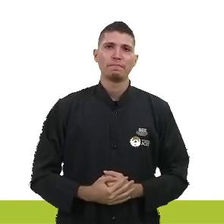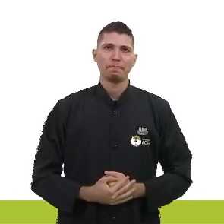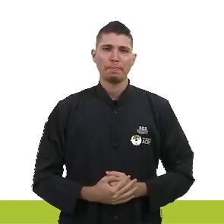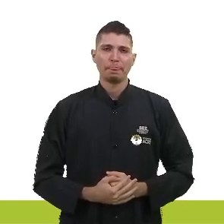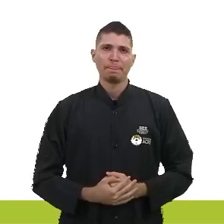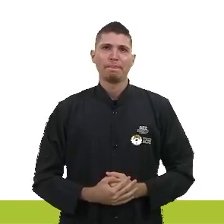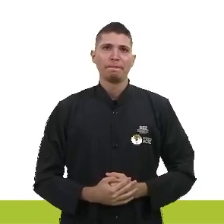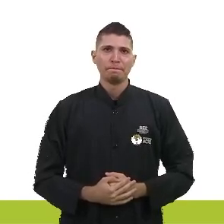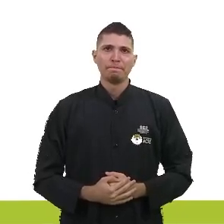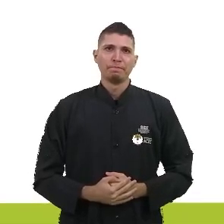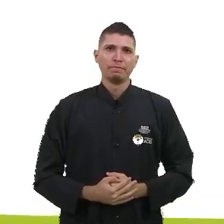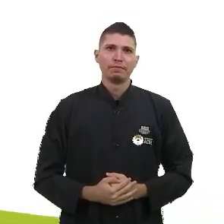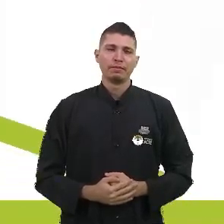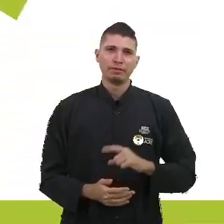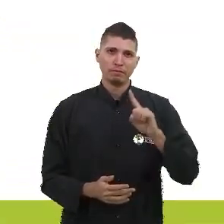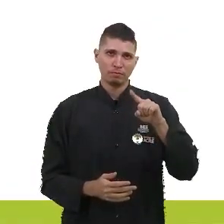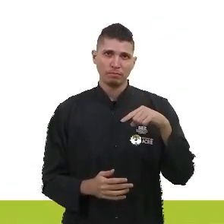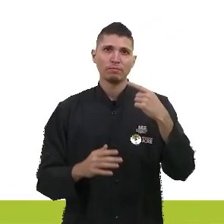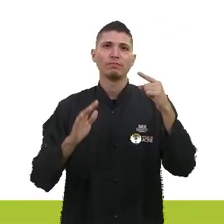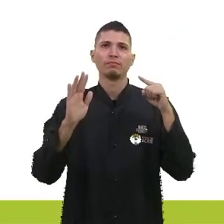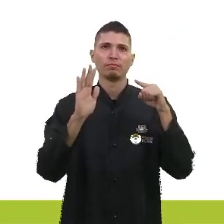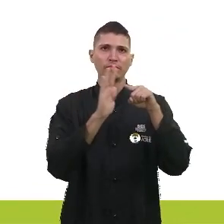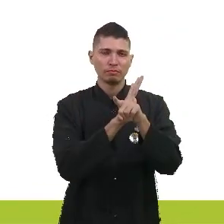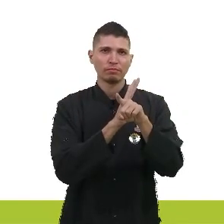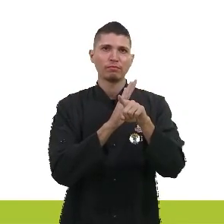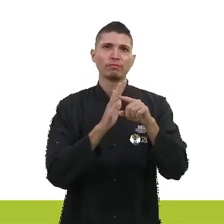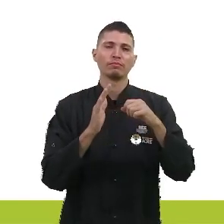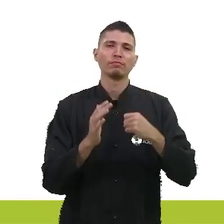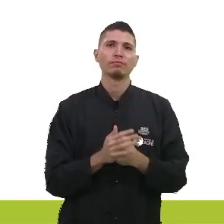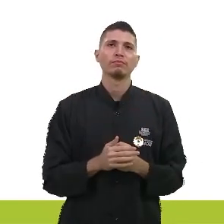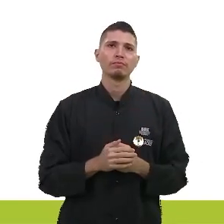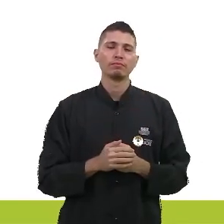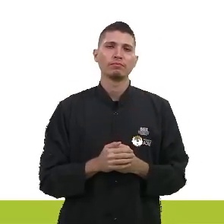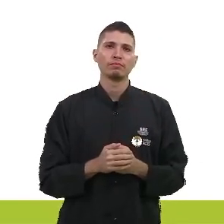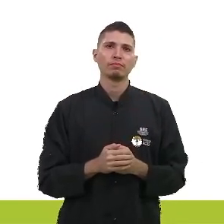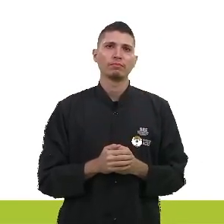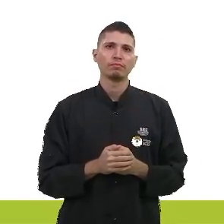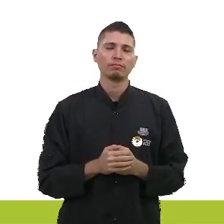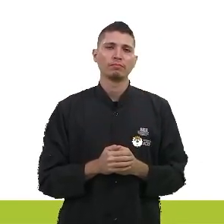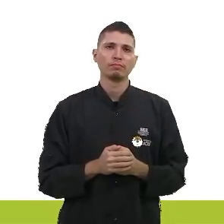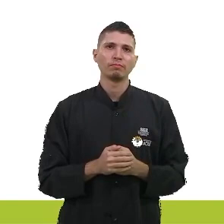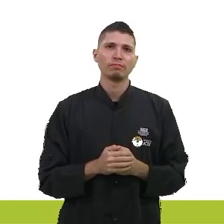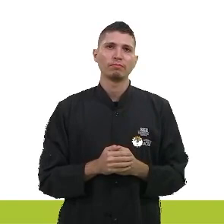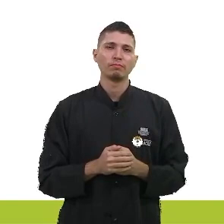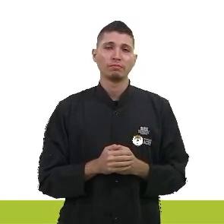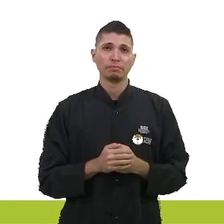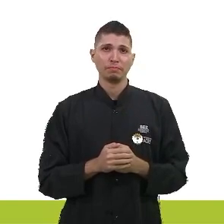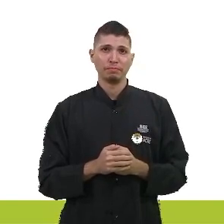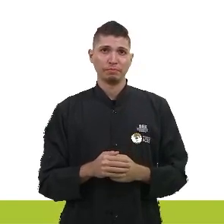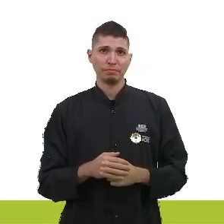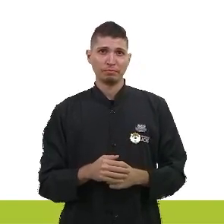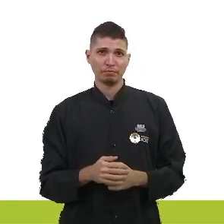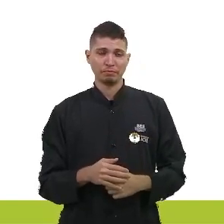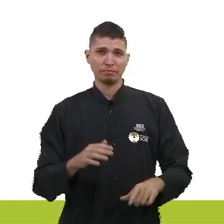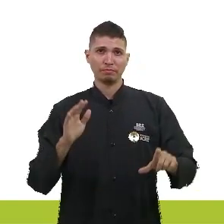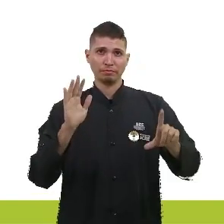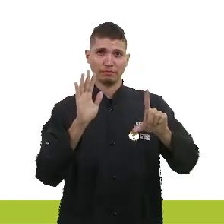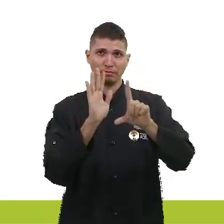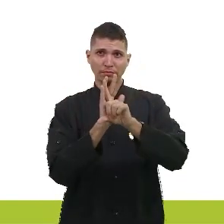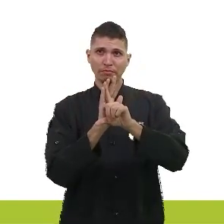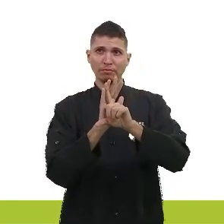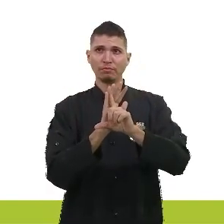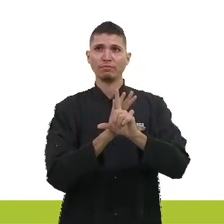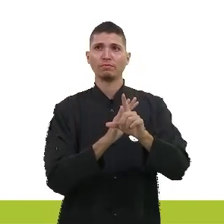Então, próxima questão. Questão 4. A Lei 9.503, de